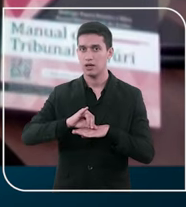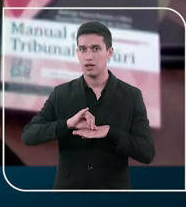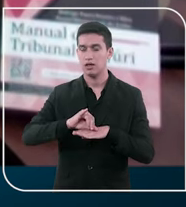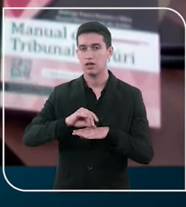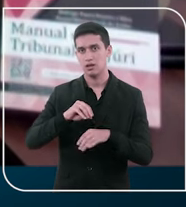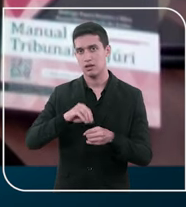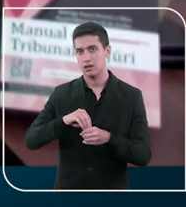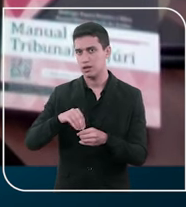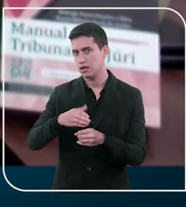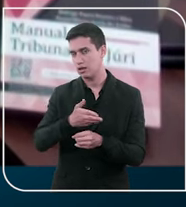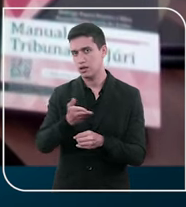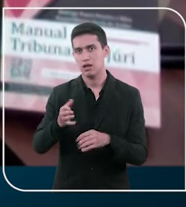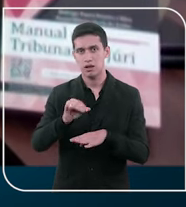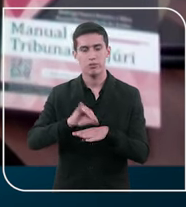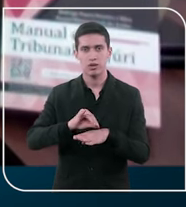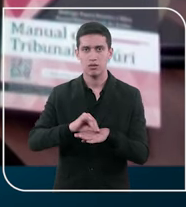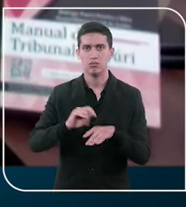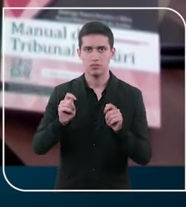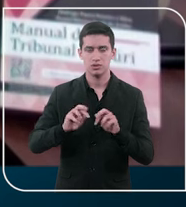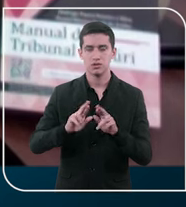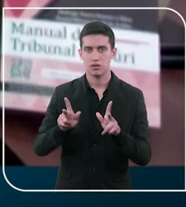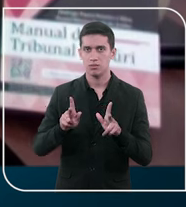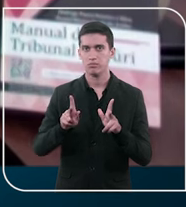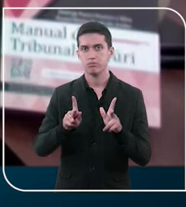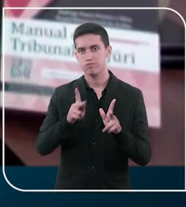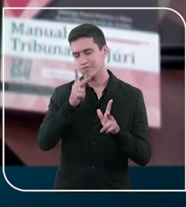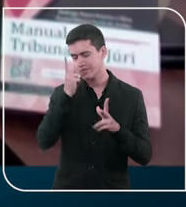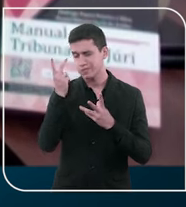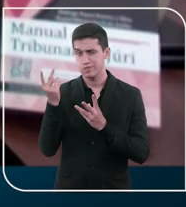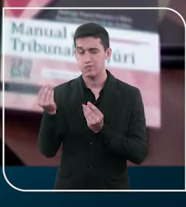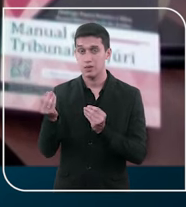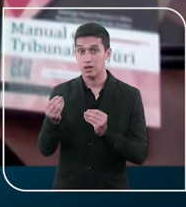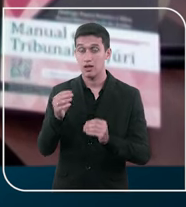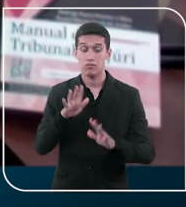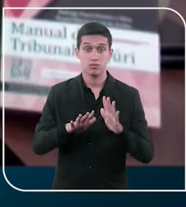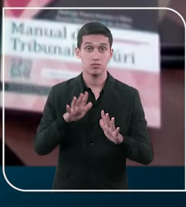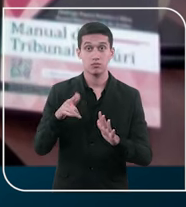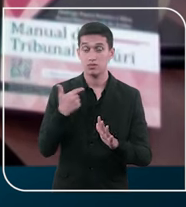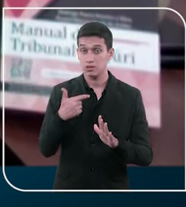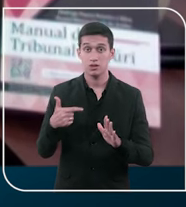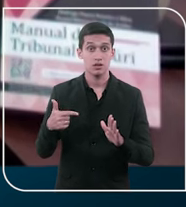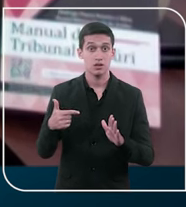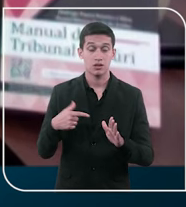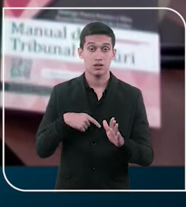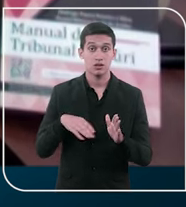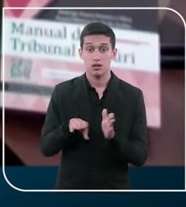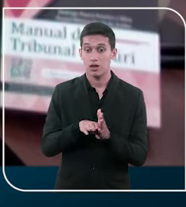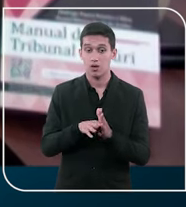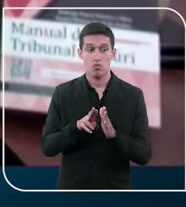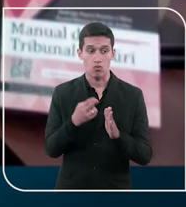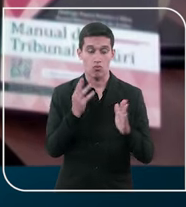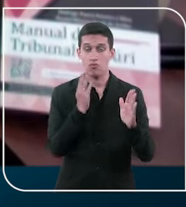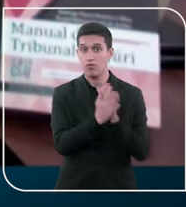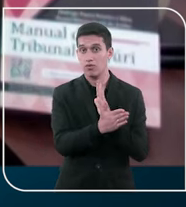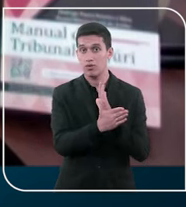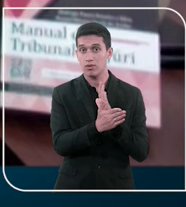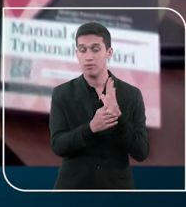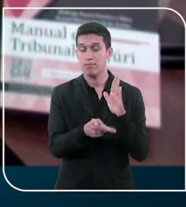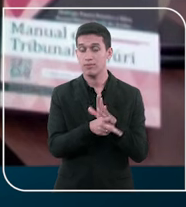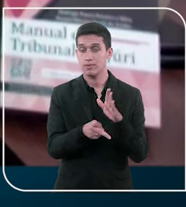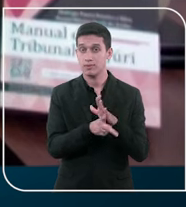capital, nas capitais, de uma forma geral, muitas pessoas não aparecem,